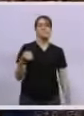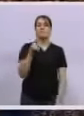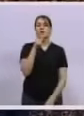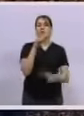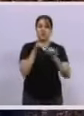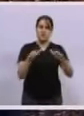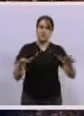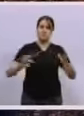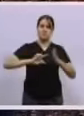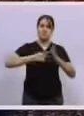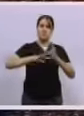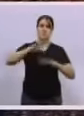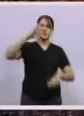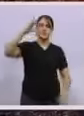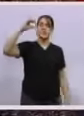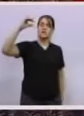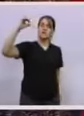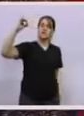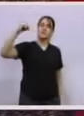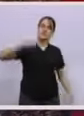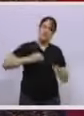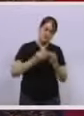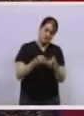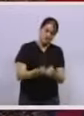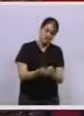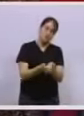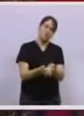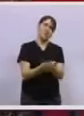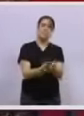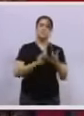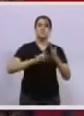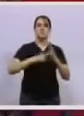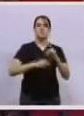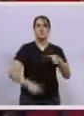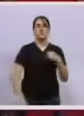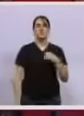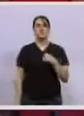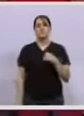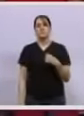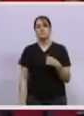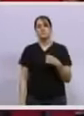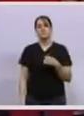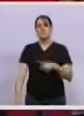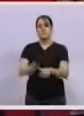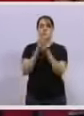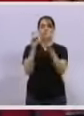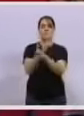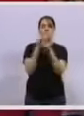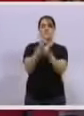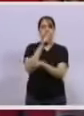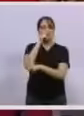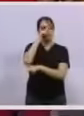negar. O mar é Deus e o barco sou eu. E